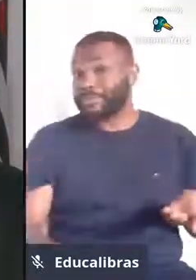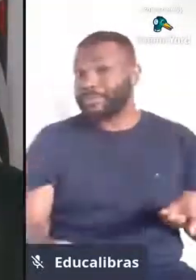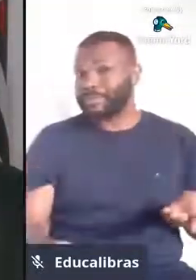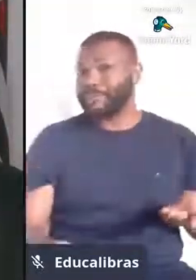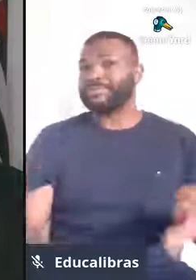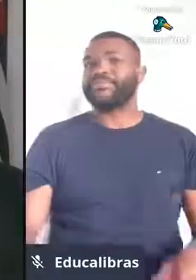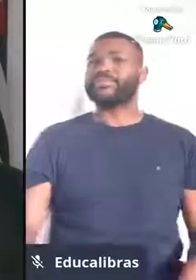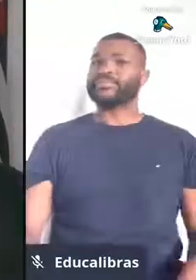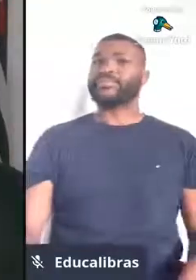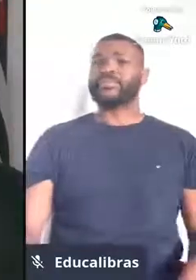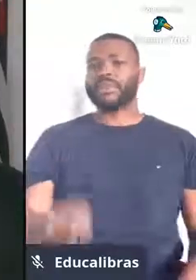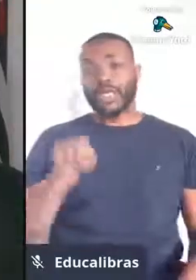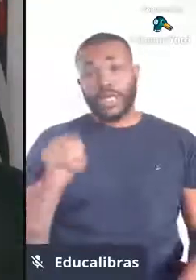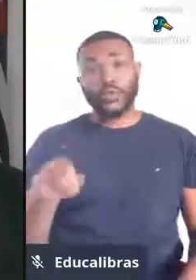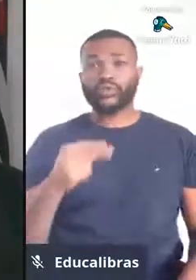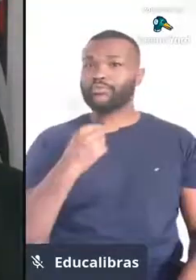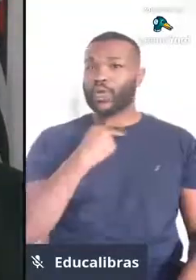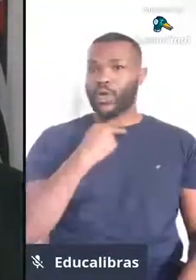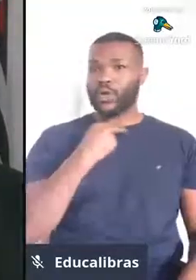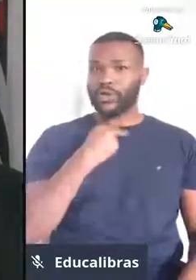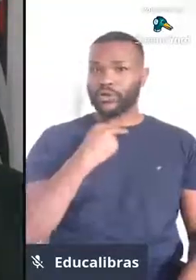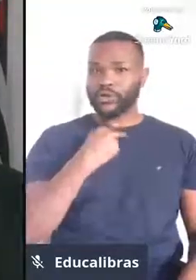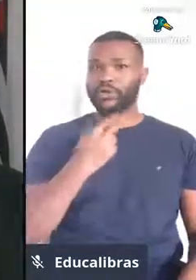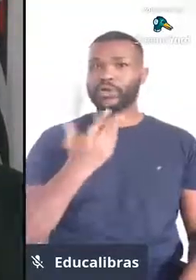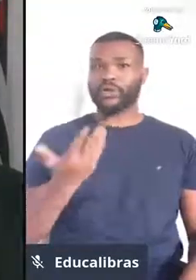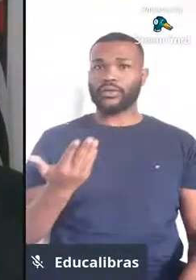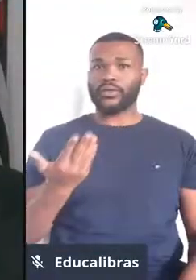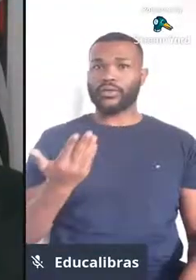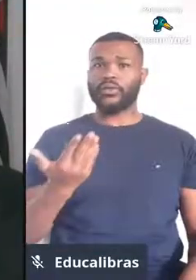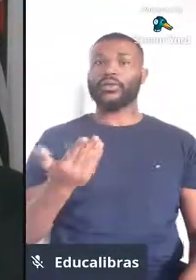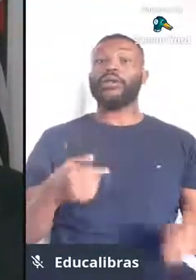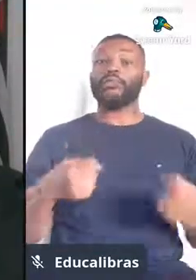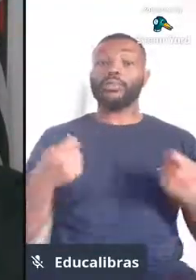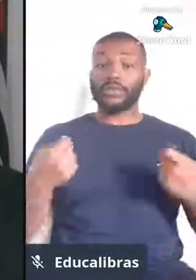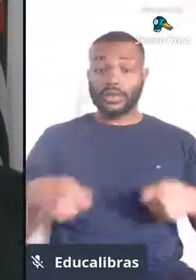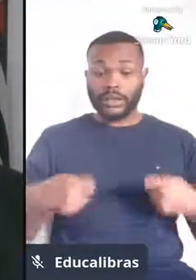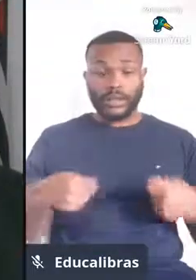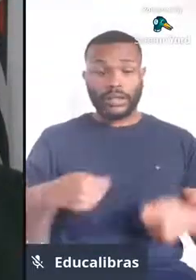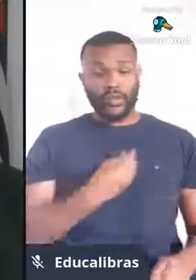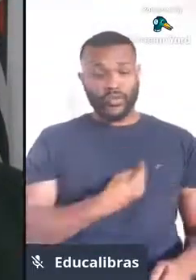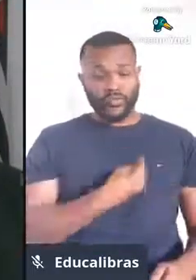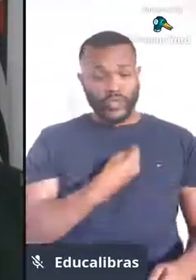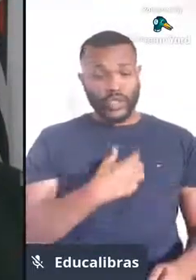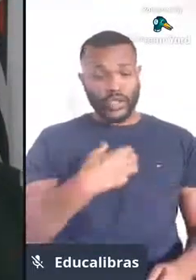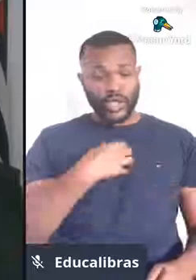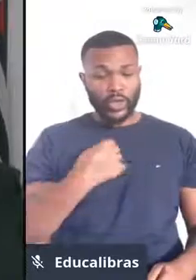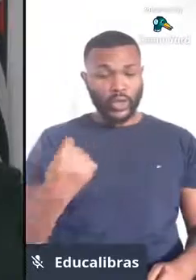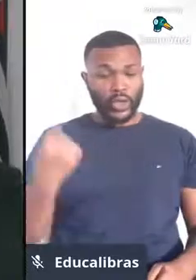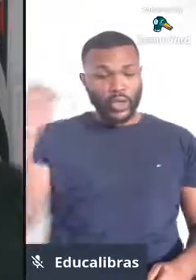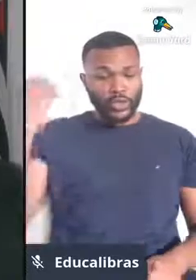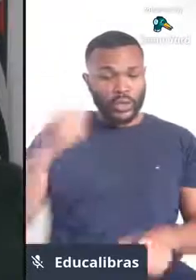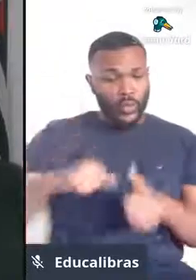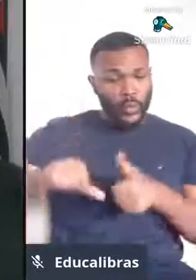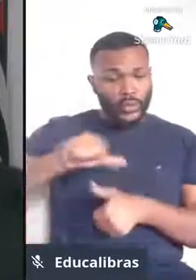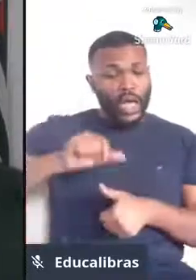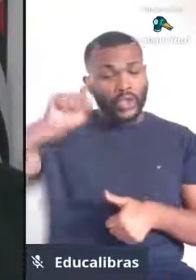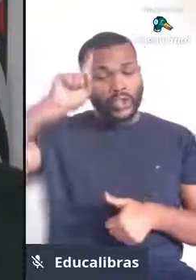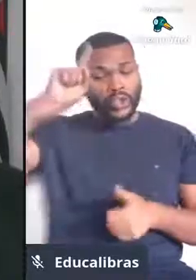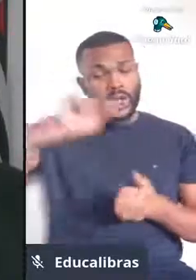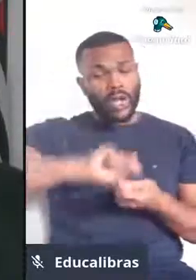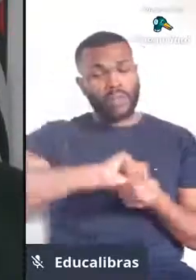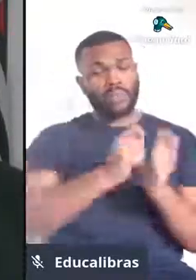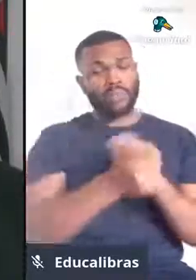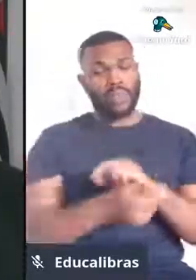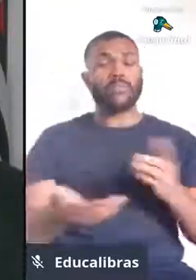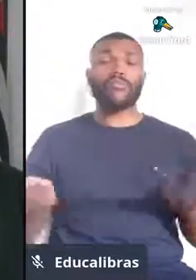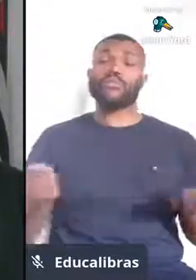pode acontecer, né? A gente vai ter que deixar de lado a nossa rotina, vai ter que adaptar o nosso dia a dia para que a gente possa